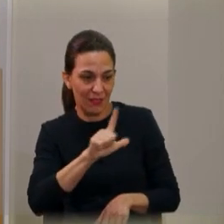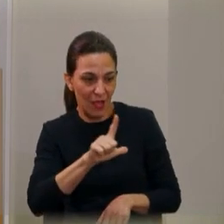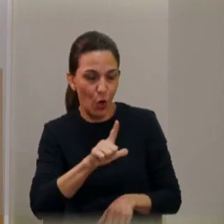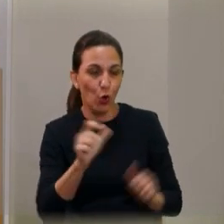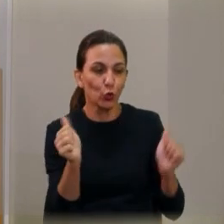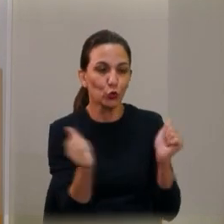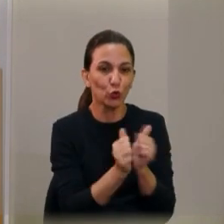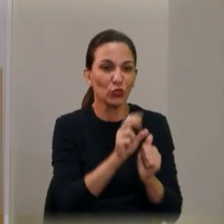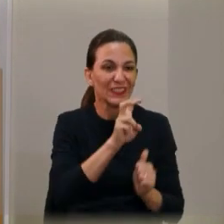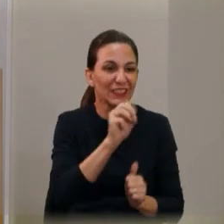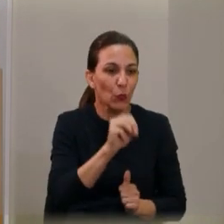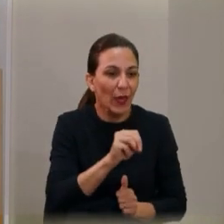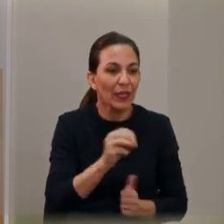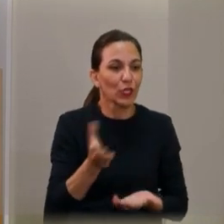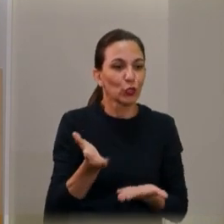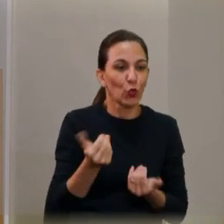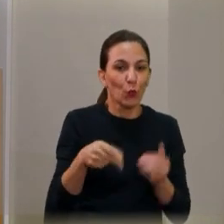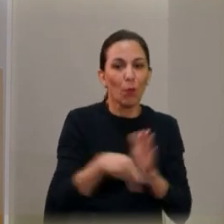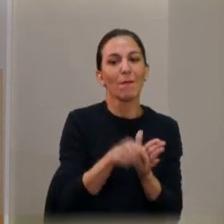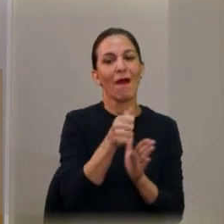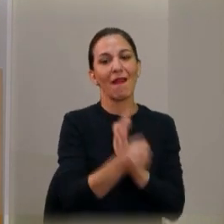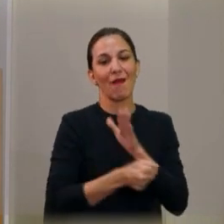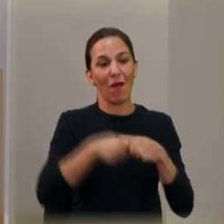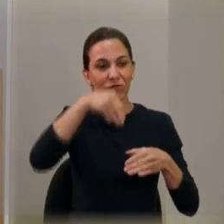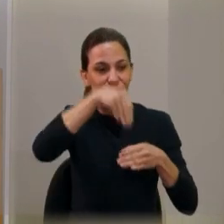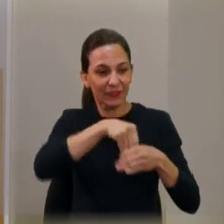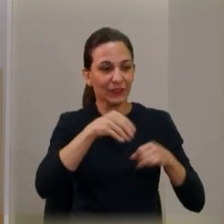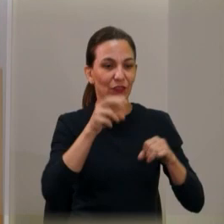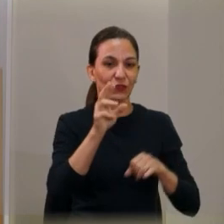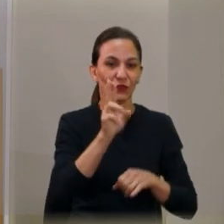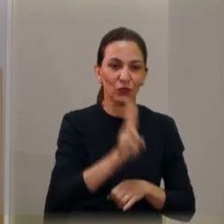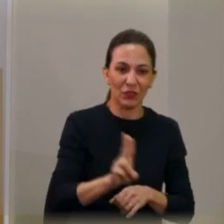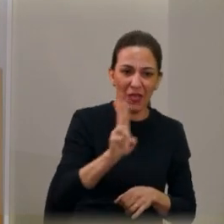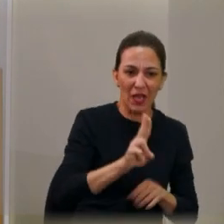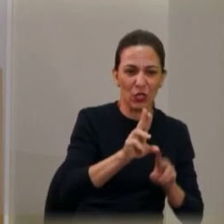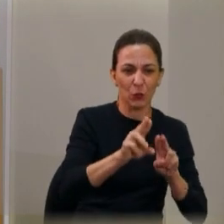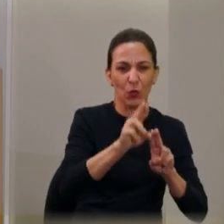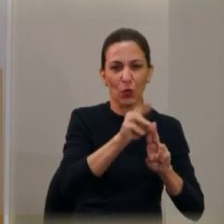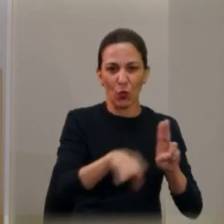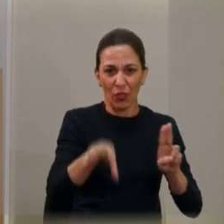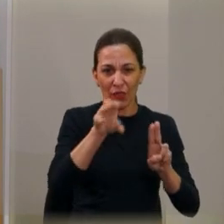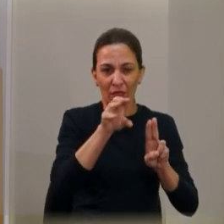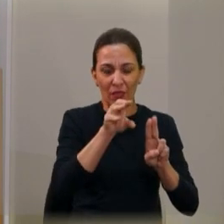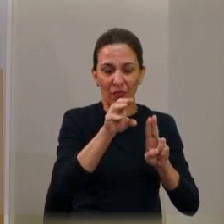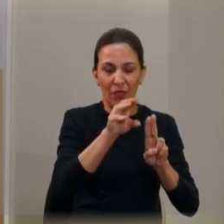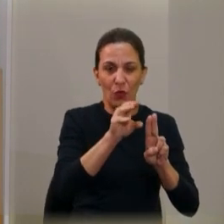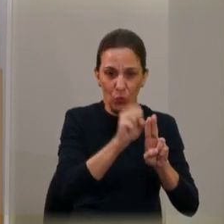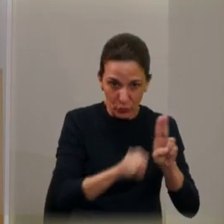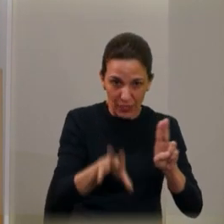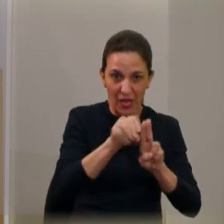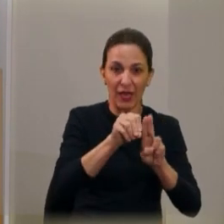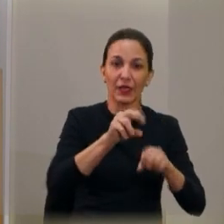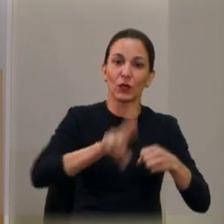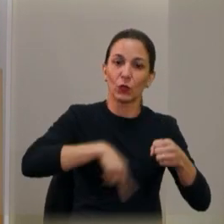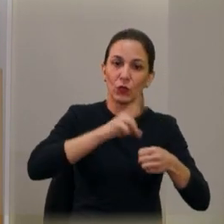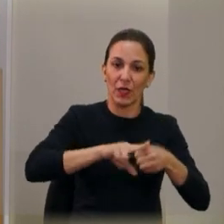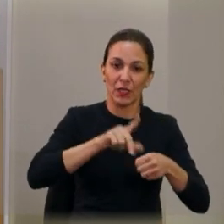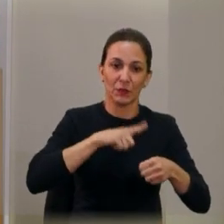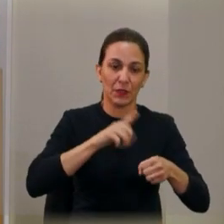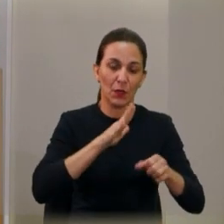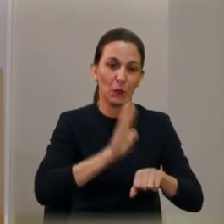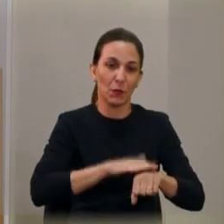com mais de 50 jovens de Araraquara das nossas universidades da Unesp da União Iara então foi um prazer ter construído esse momento